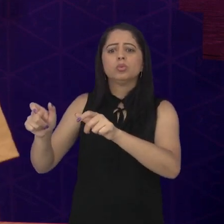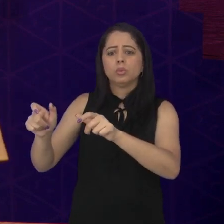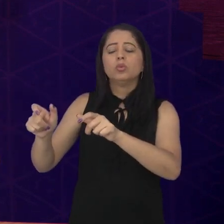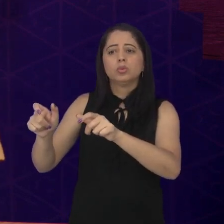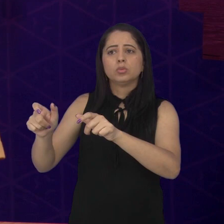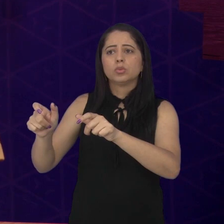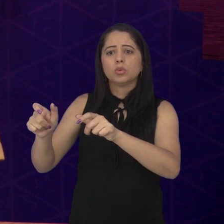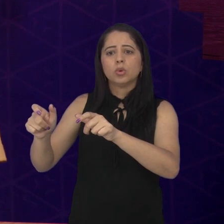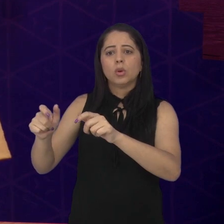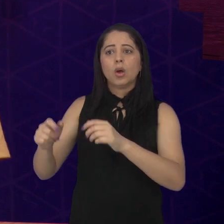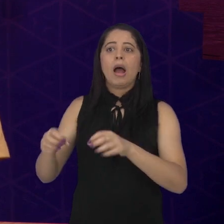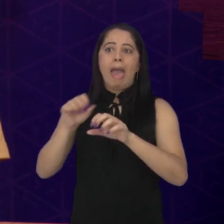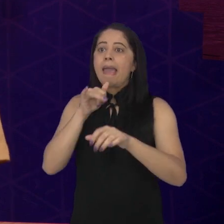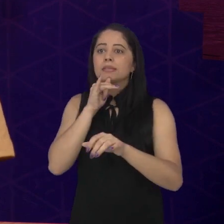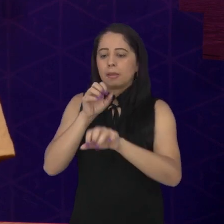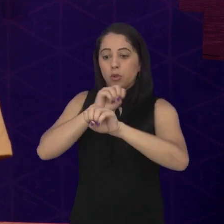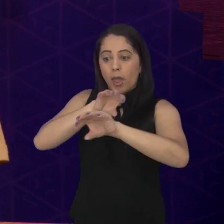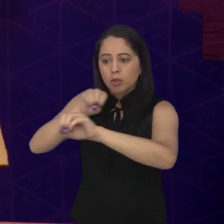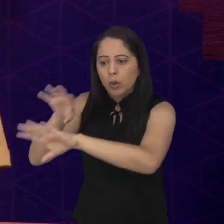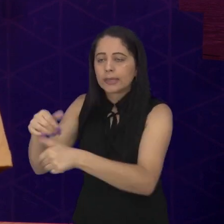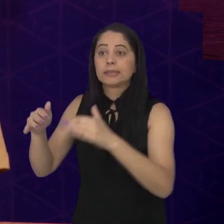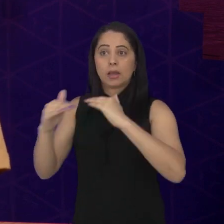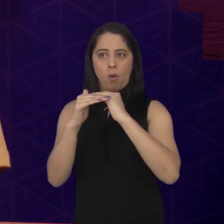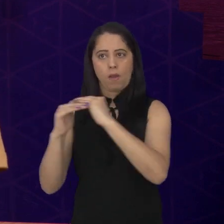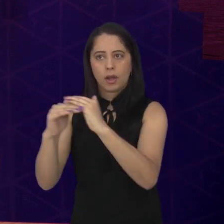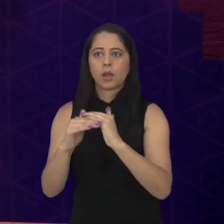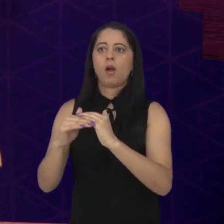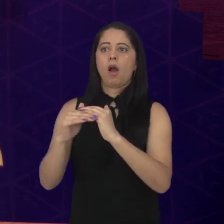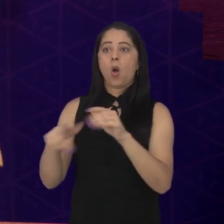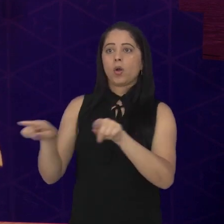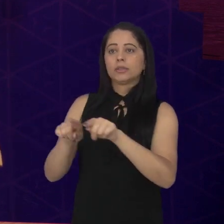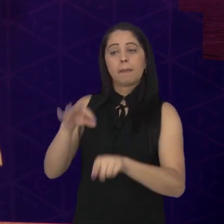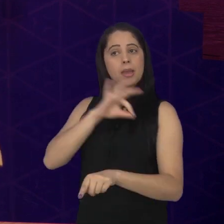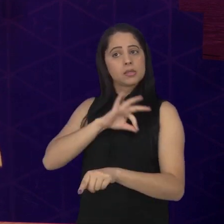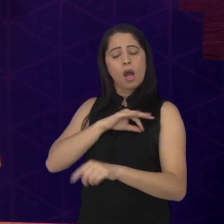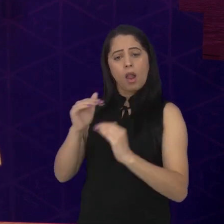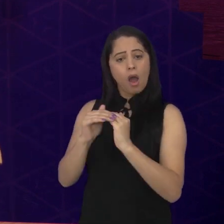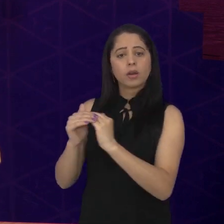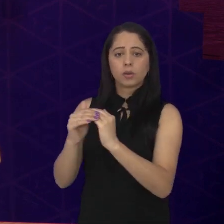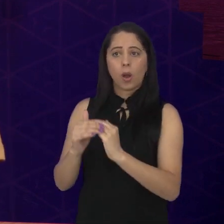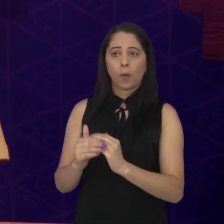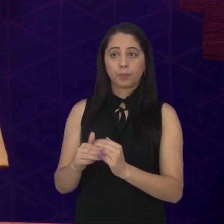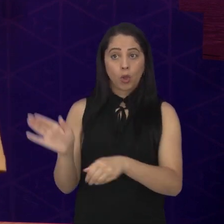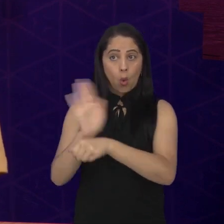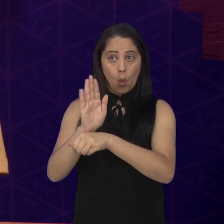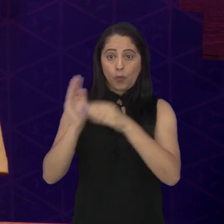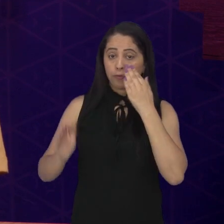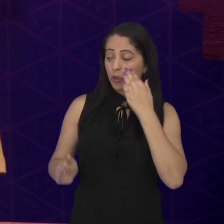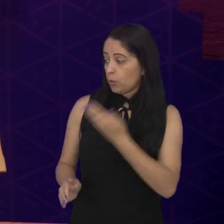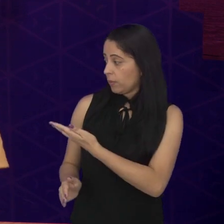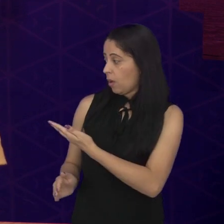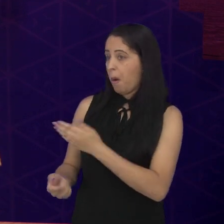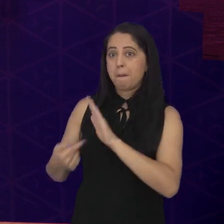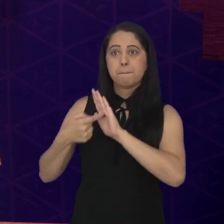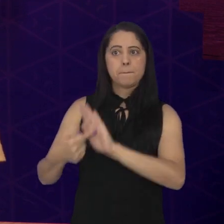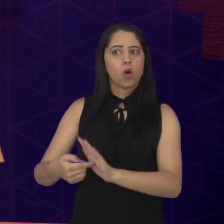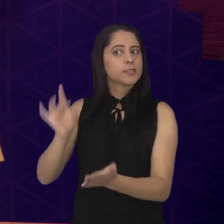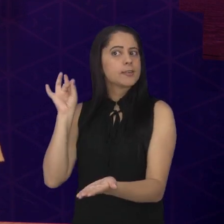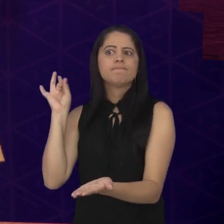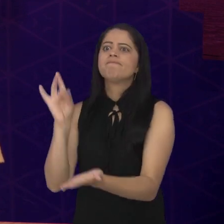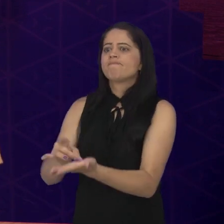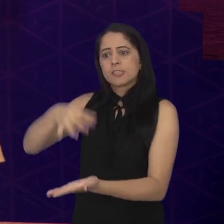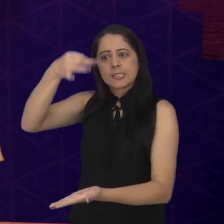ter uma distribuição melhor, tanto da educação quanto de renda, né? E em Jogos Vorazes isso